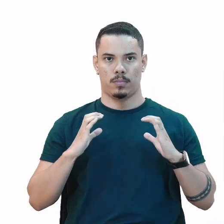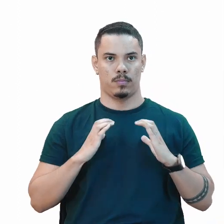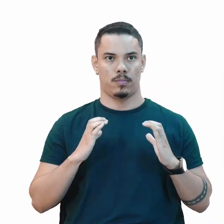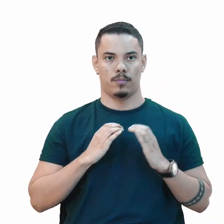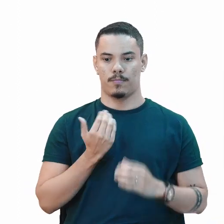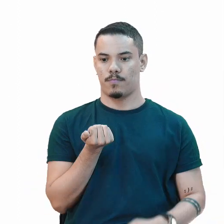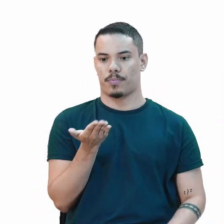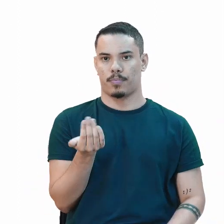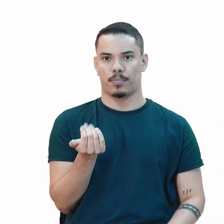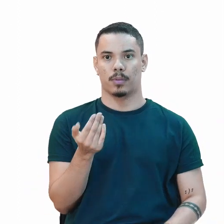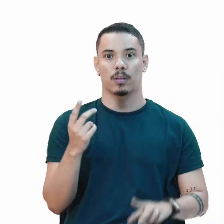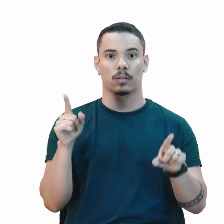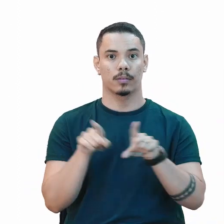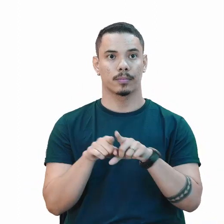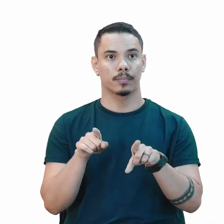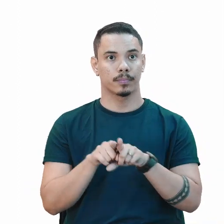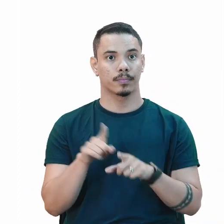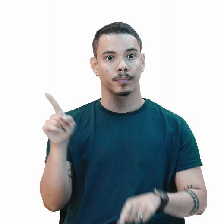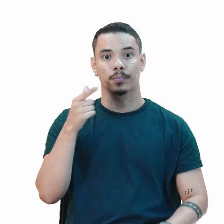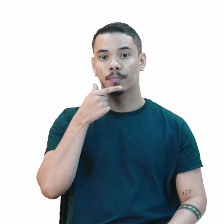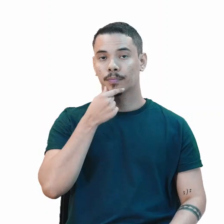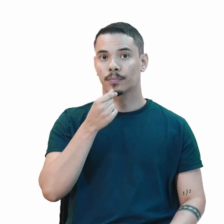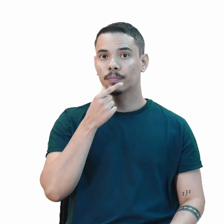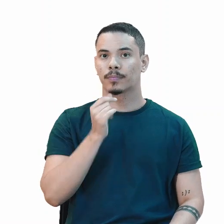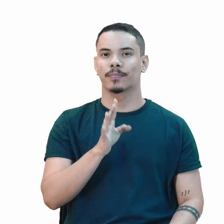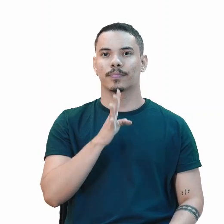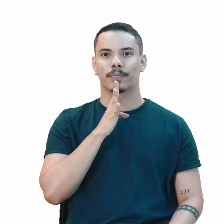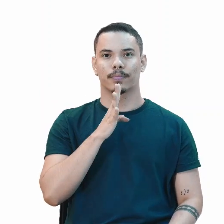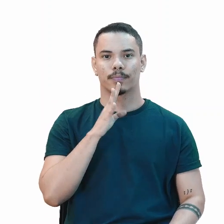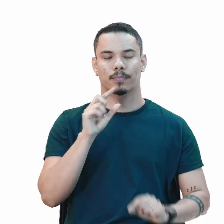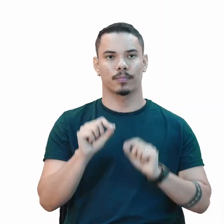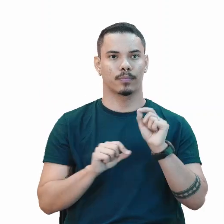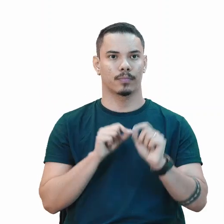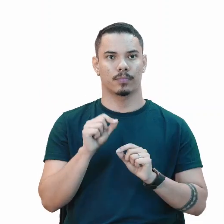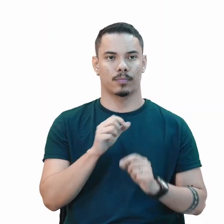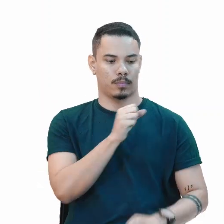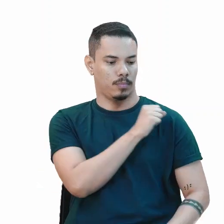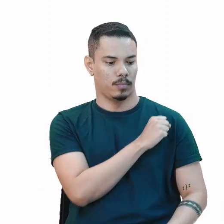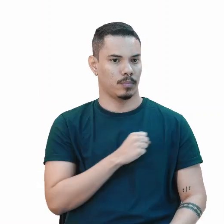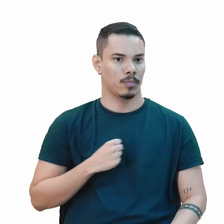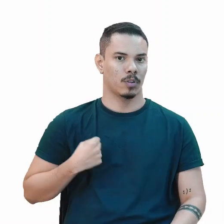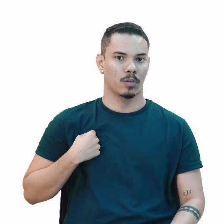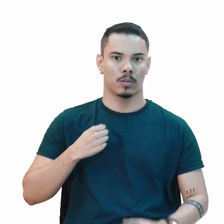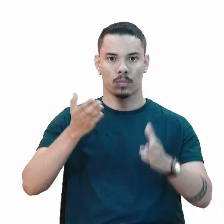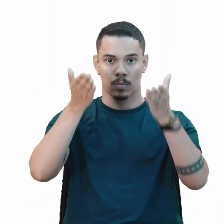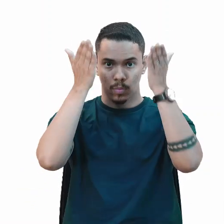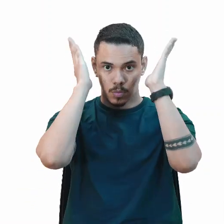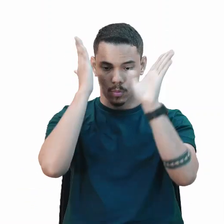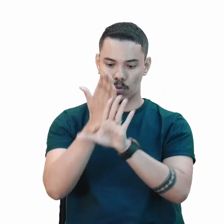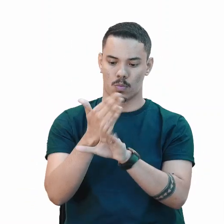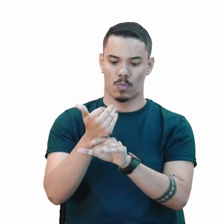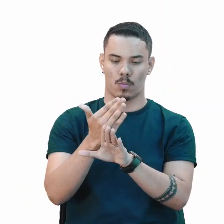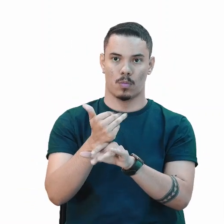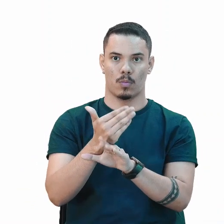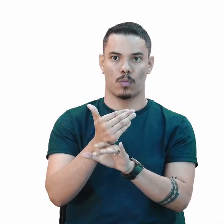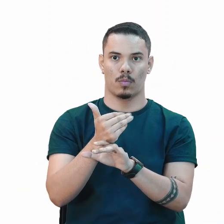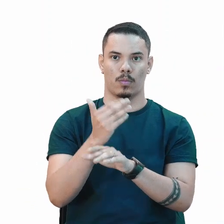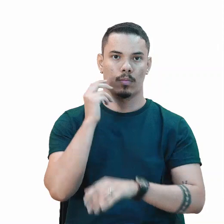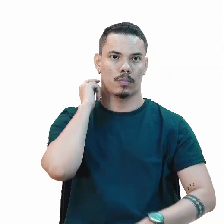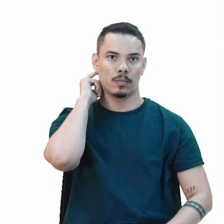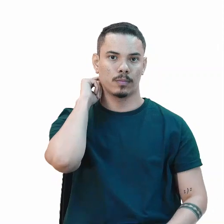Diógenes de Sinope é conhecido como o Sócrates demente ou o Sócrates